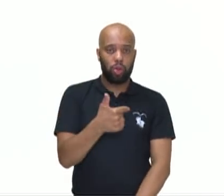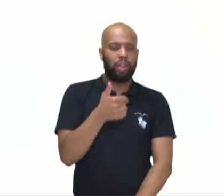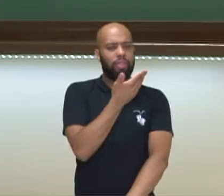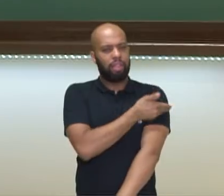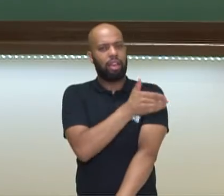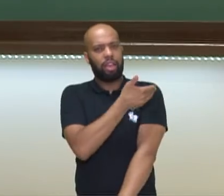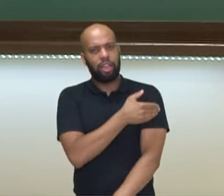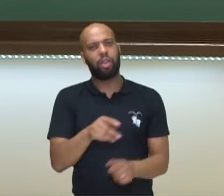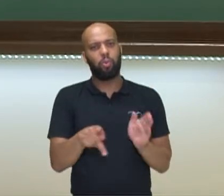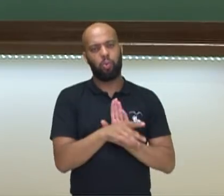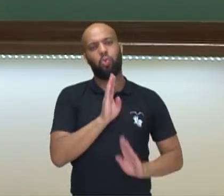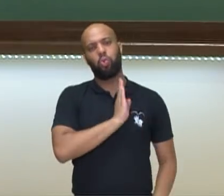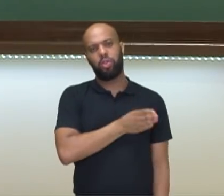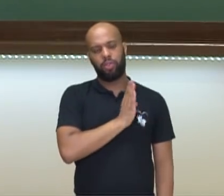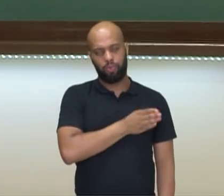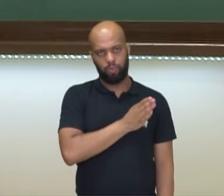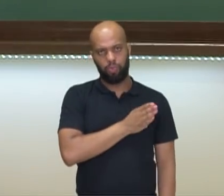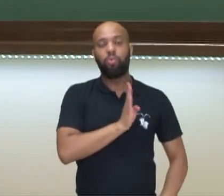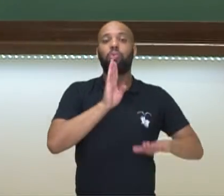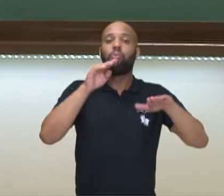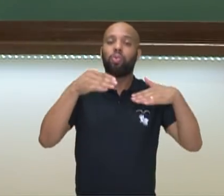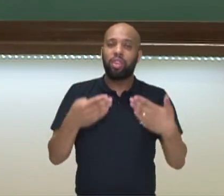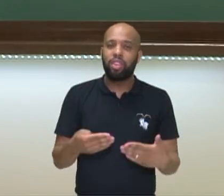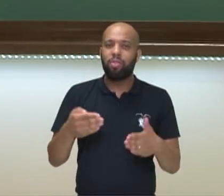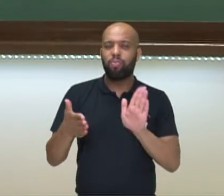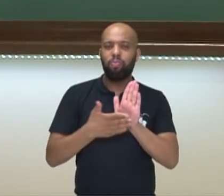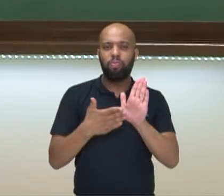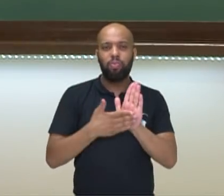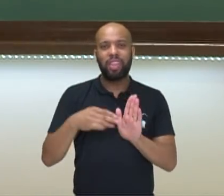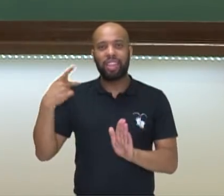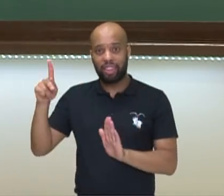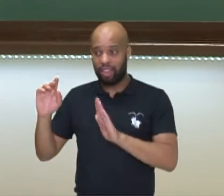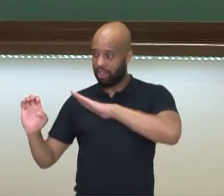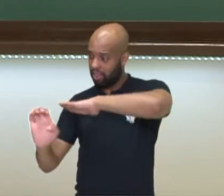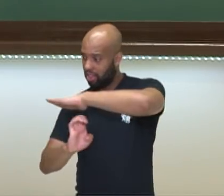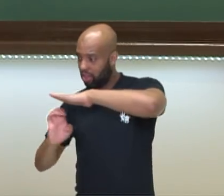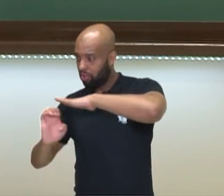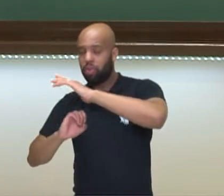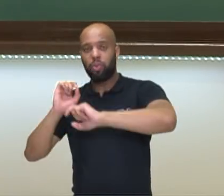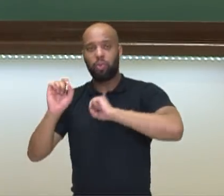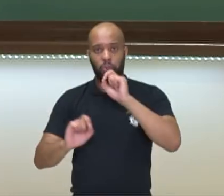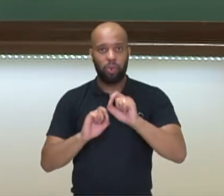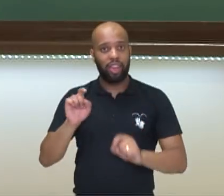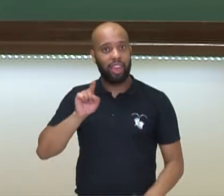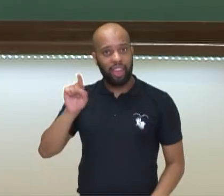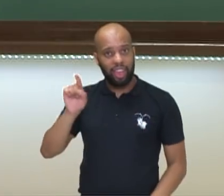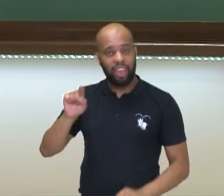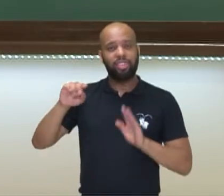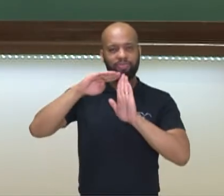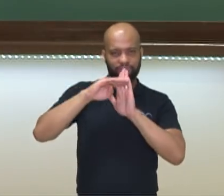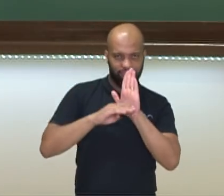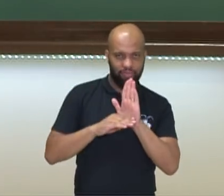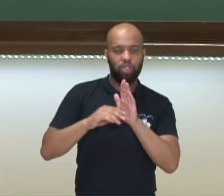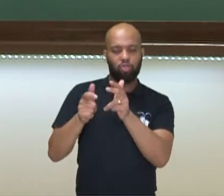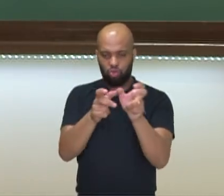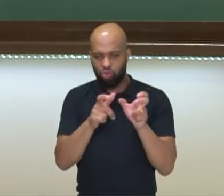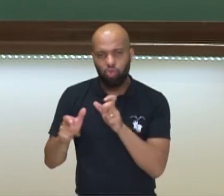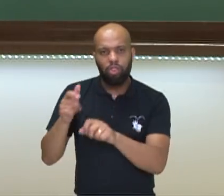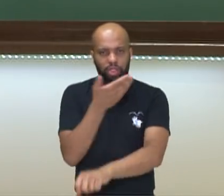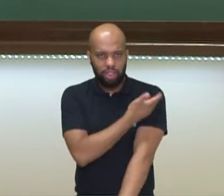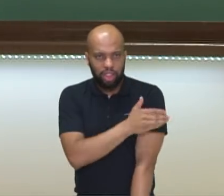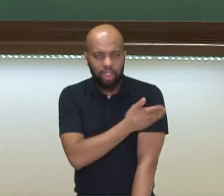aeróbicos. Então, a proposta desses criadores dessa empresa é que o software, o jogo de treinamento